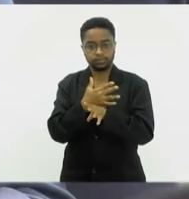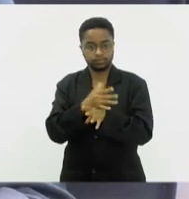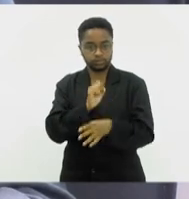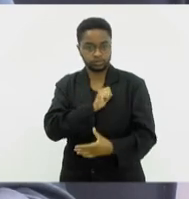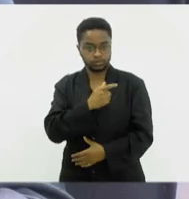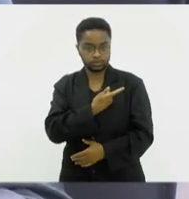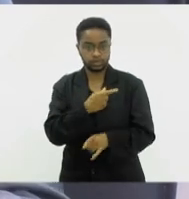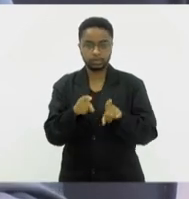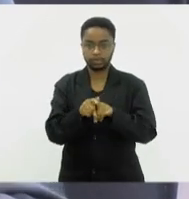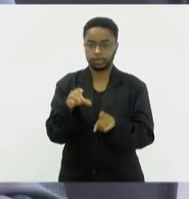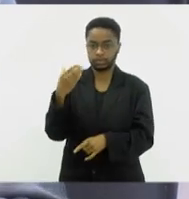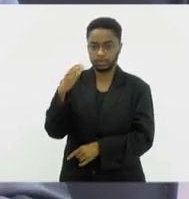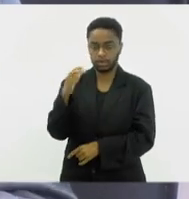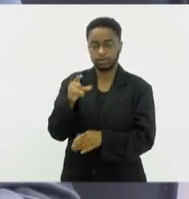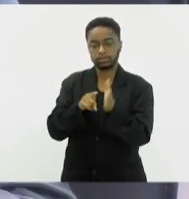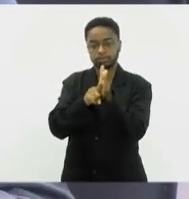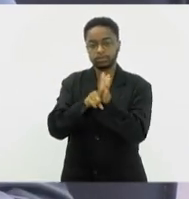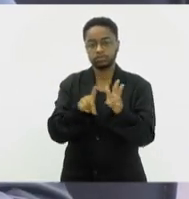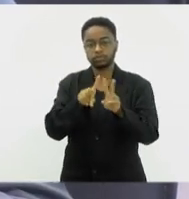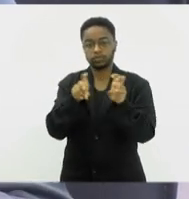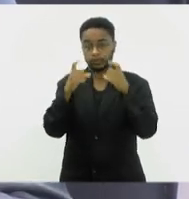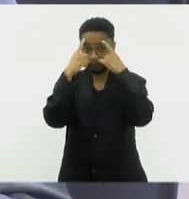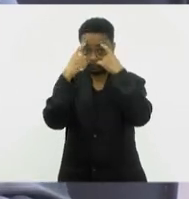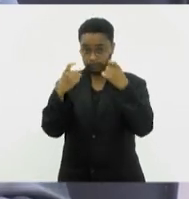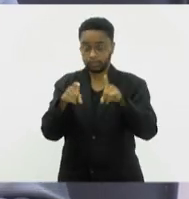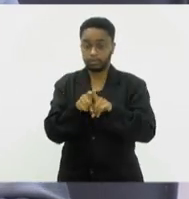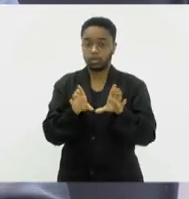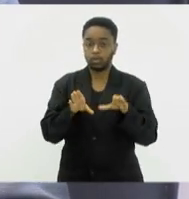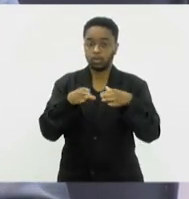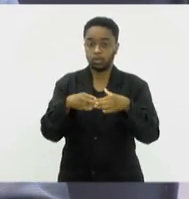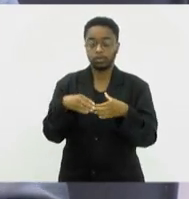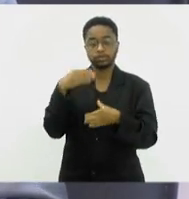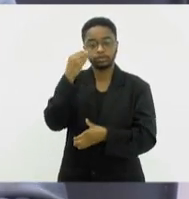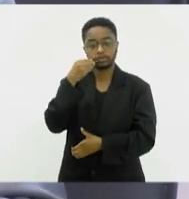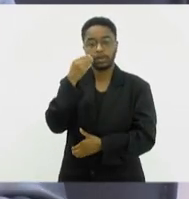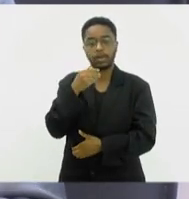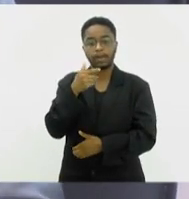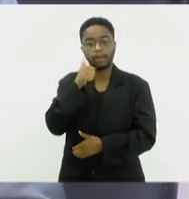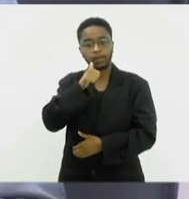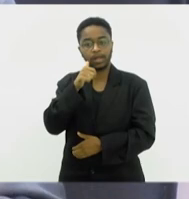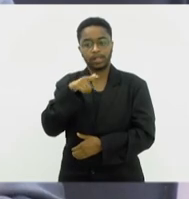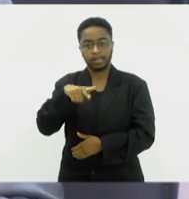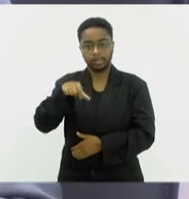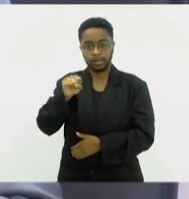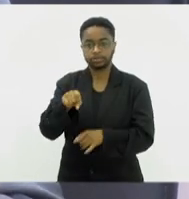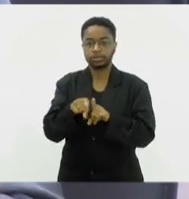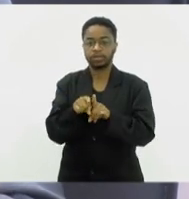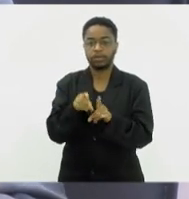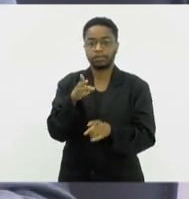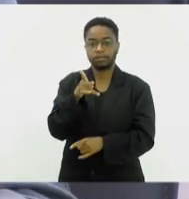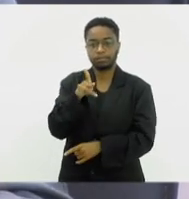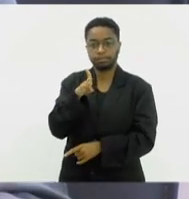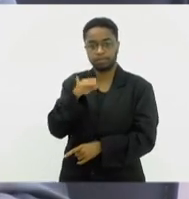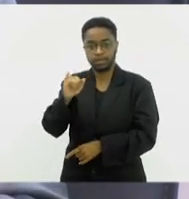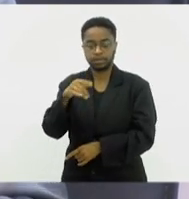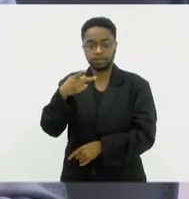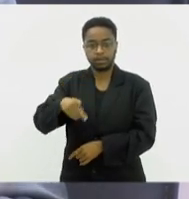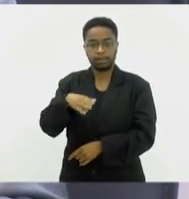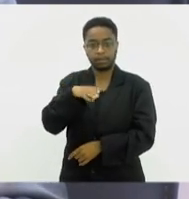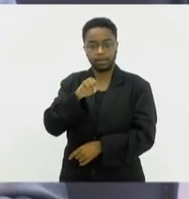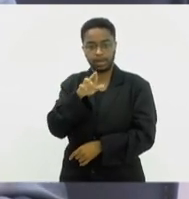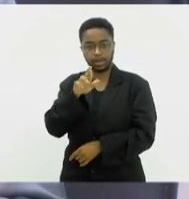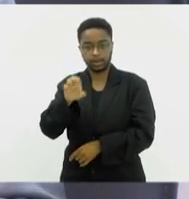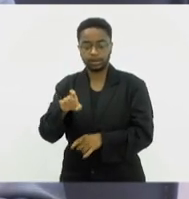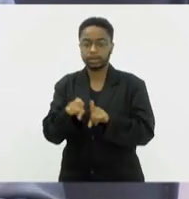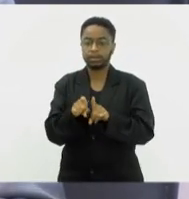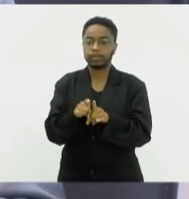Niterói, mapeamento da violência. Grupo de vivência para as mulheres lésbicas e bissexuais do Complexo de Amaré. Psicóloga